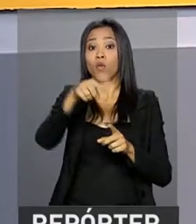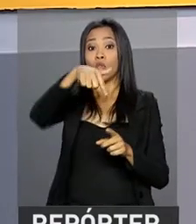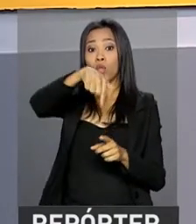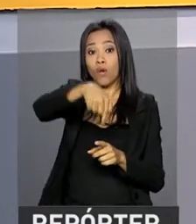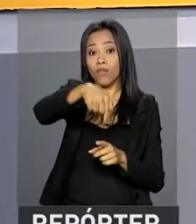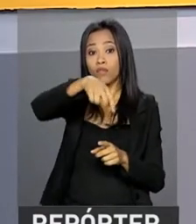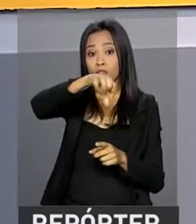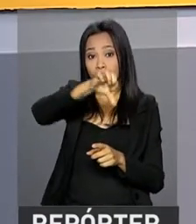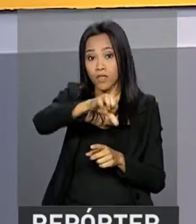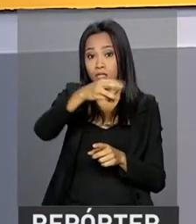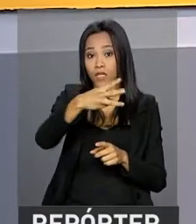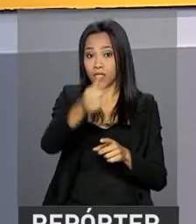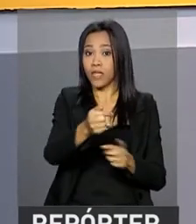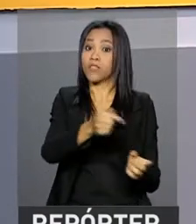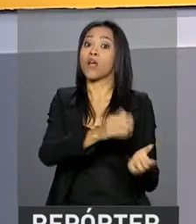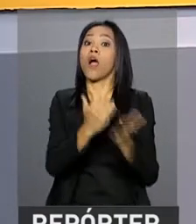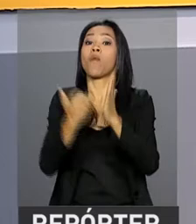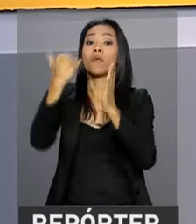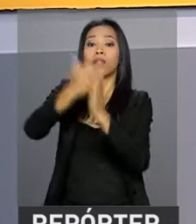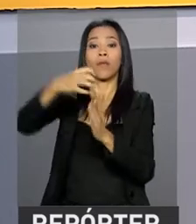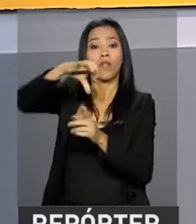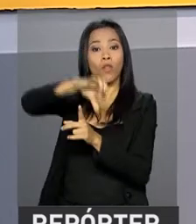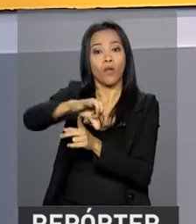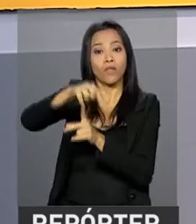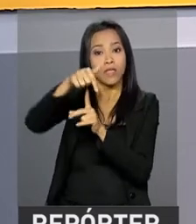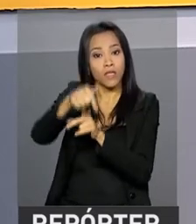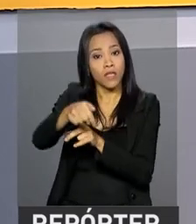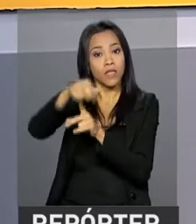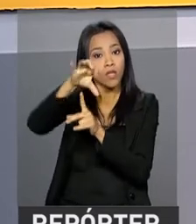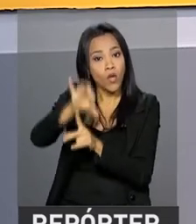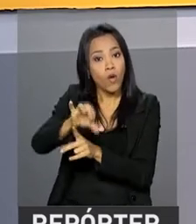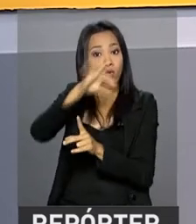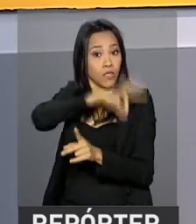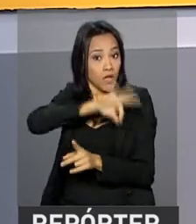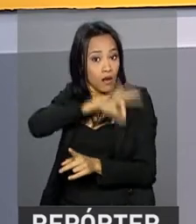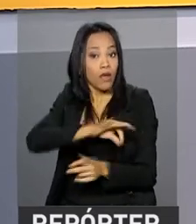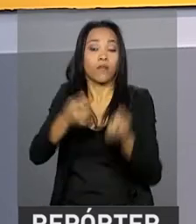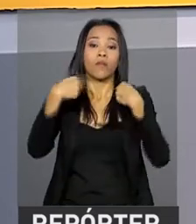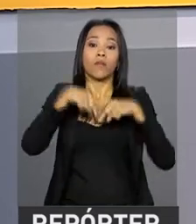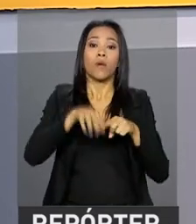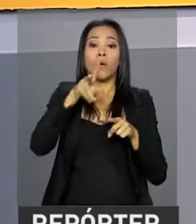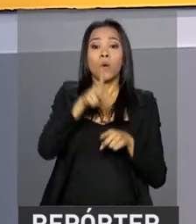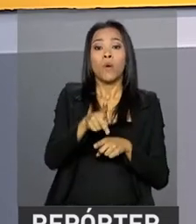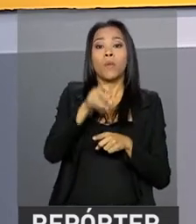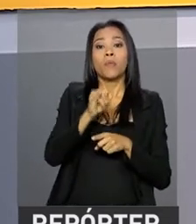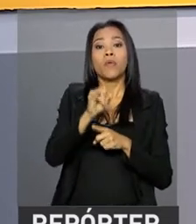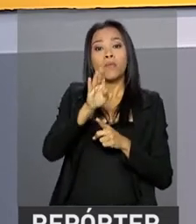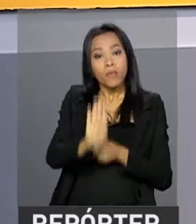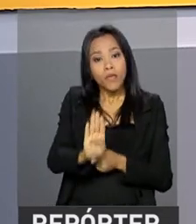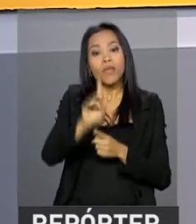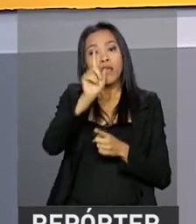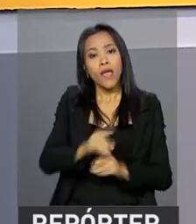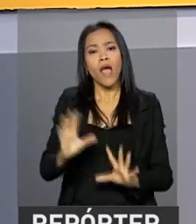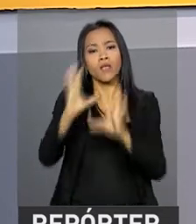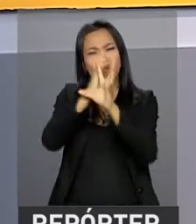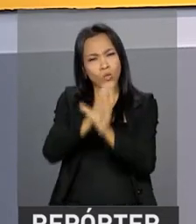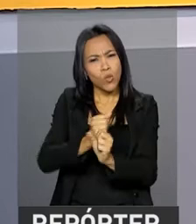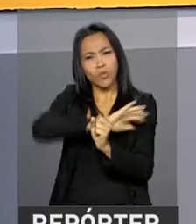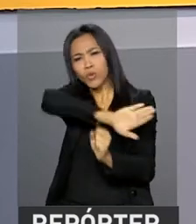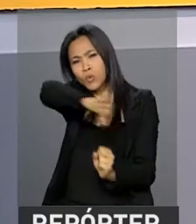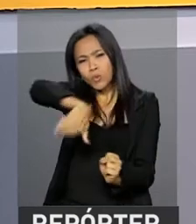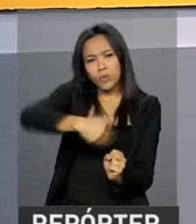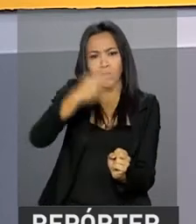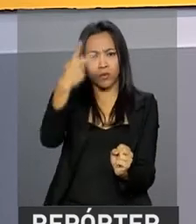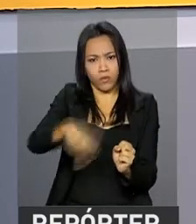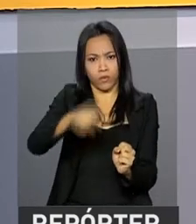R$ 937 para R$ 979. O PIB, o Produto Interno Bruto, que é a soma de todas as riquezas produzidas